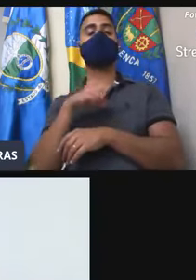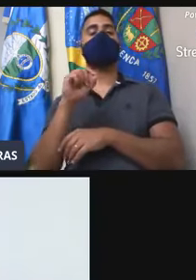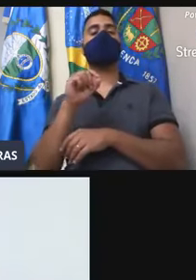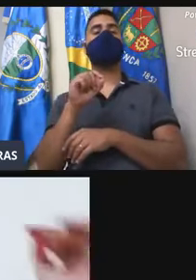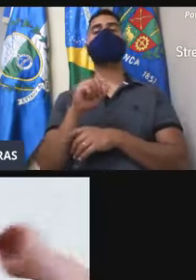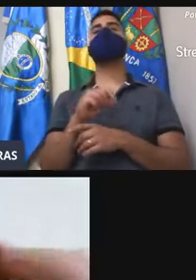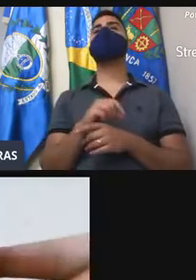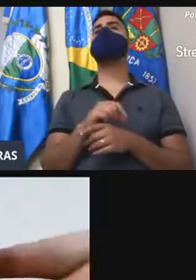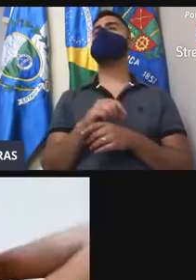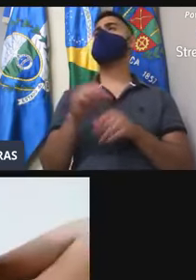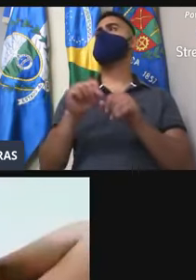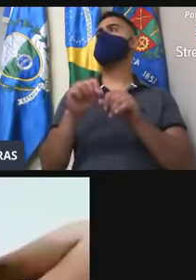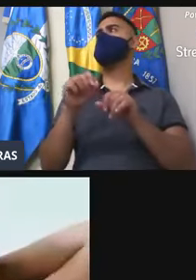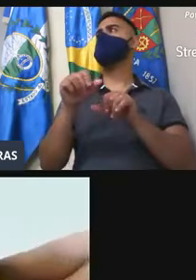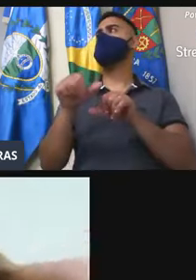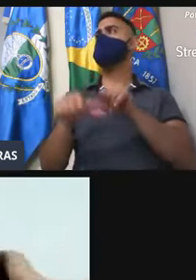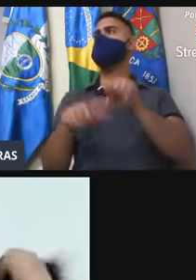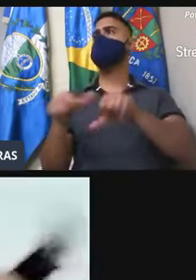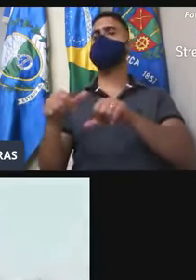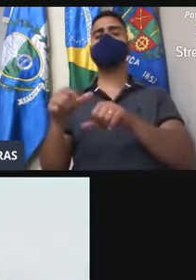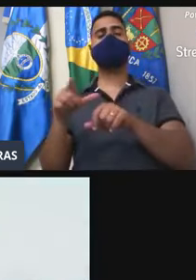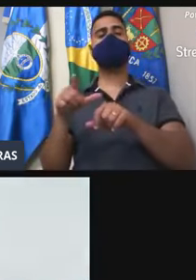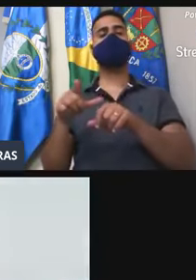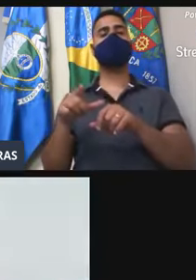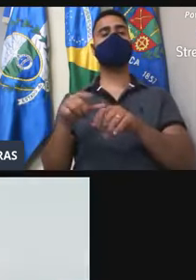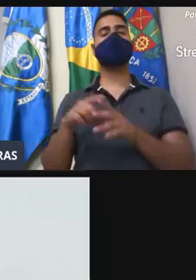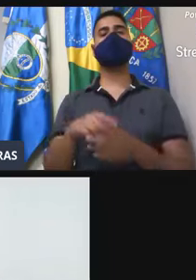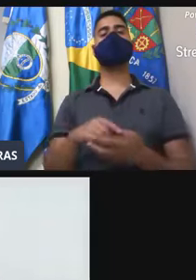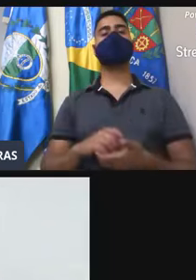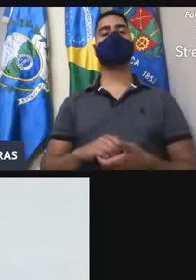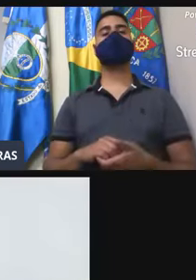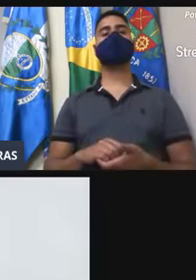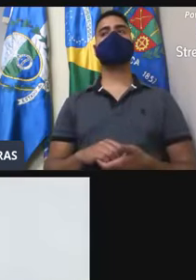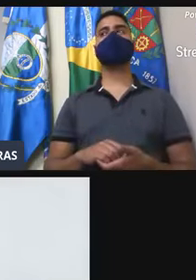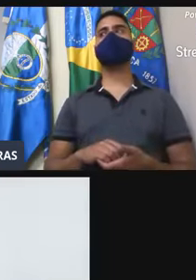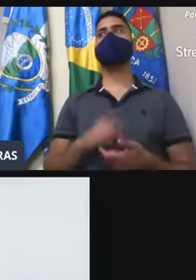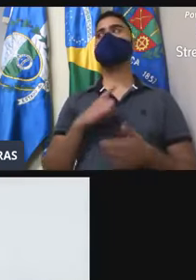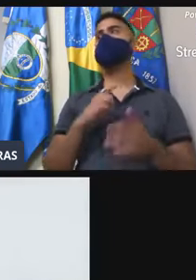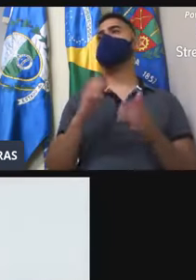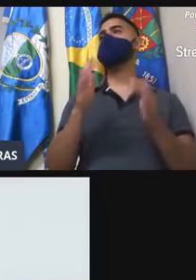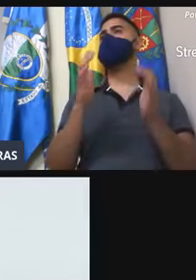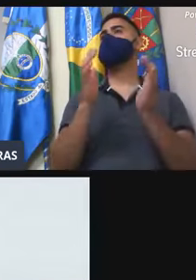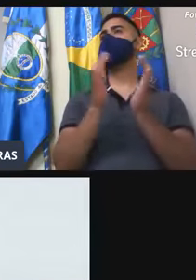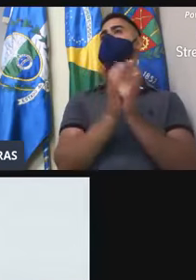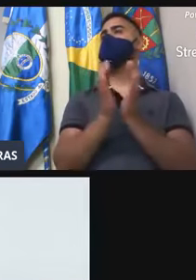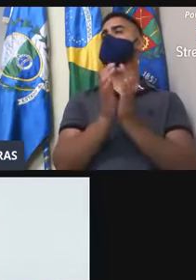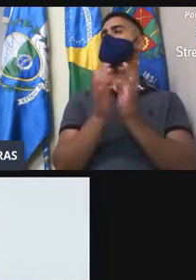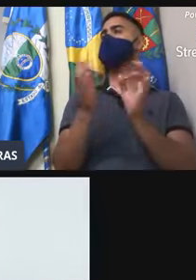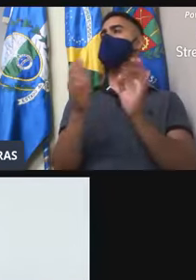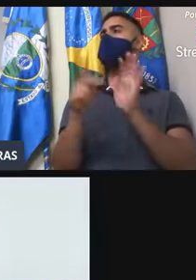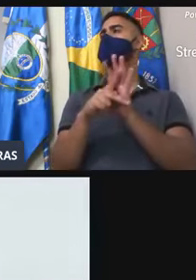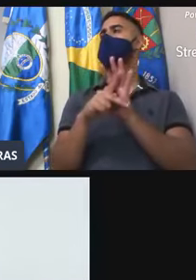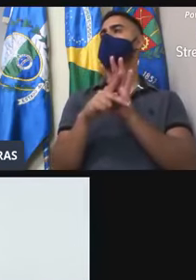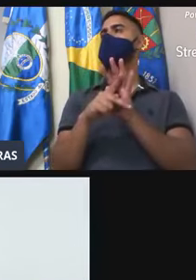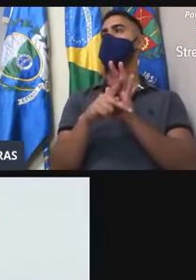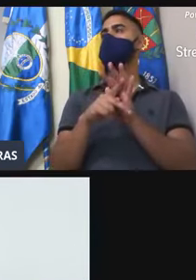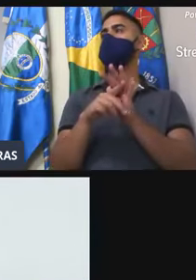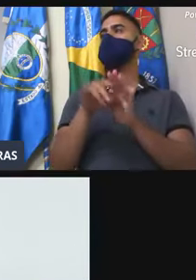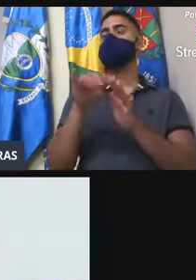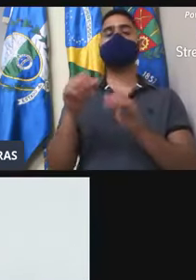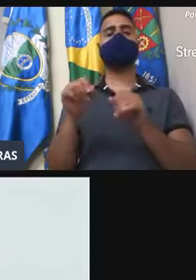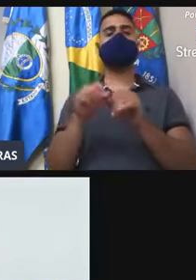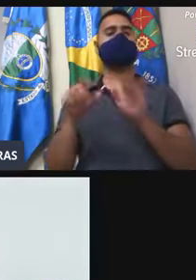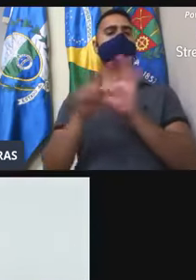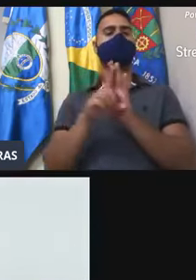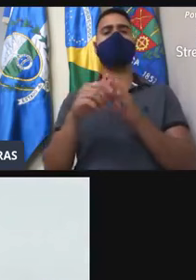uma emenda modificativa, no qual eu coloquei com a avaliação de uma equipe técnica. Ou seja, do jeito que estava a lei,